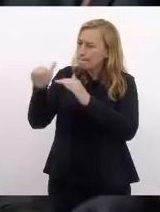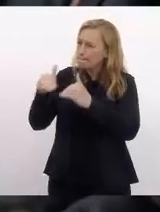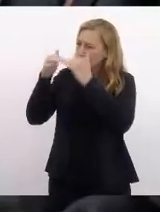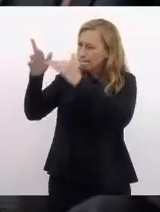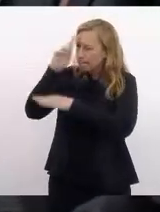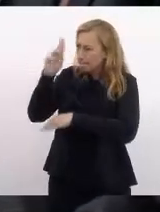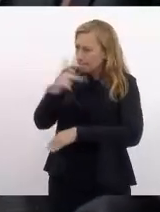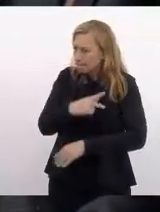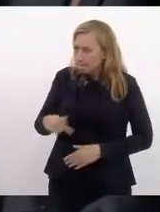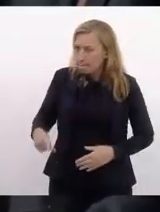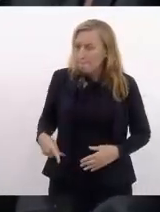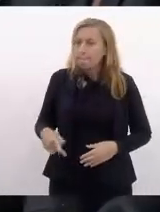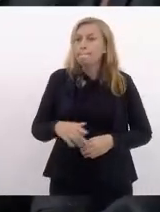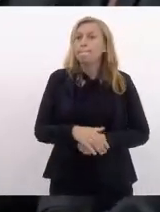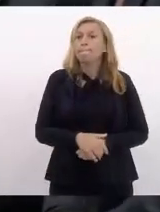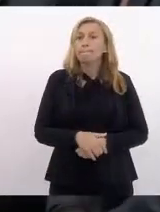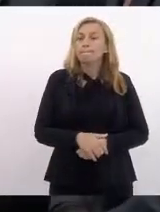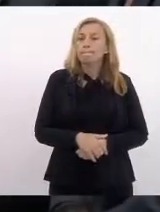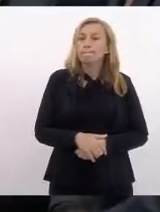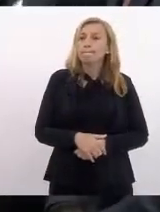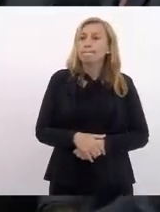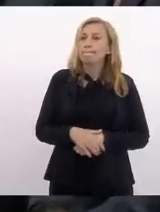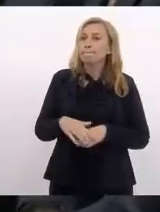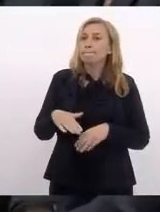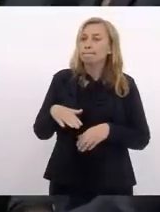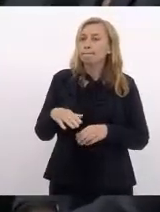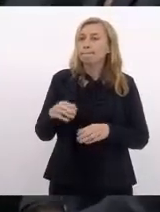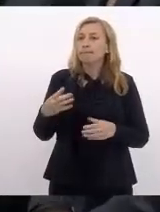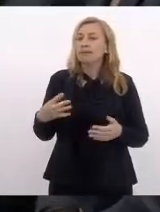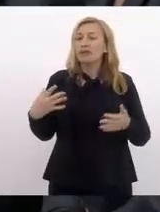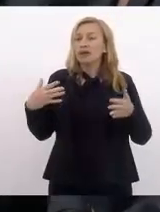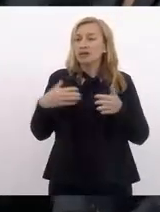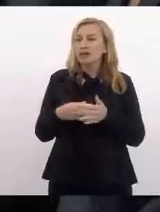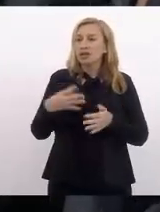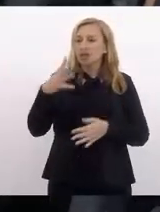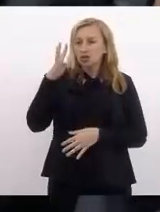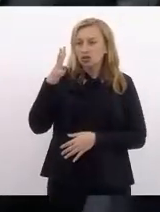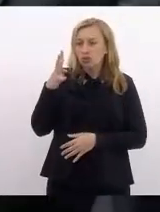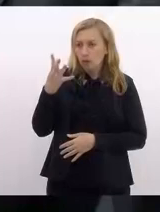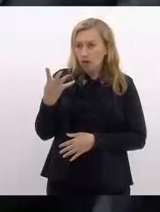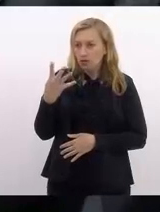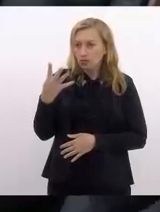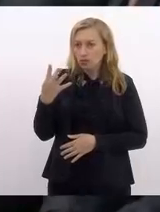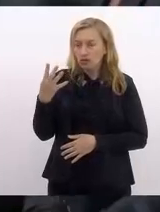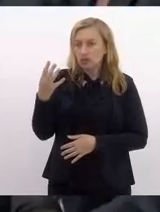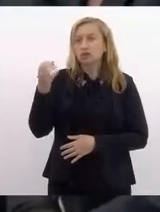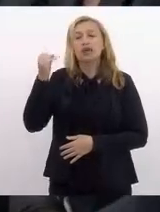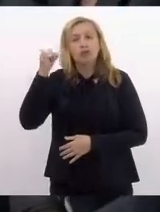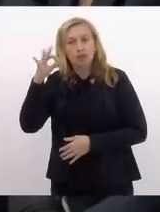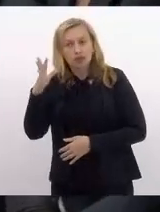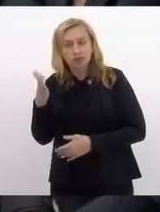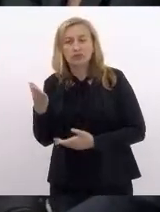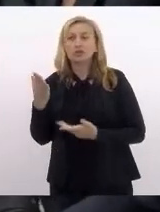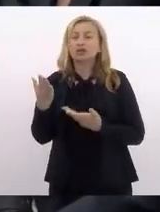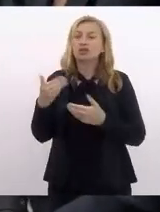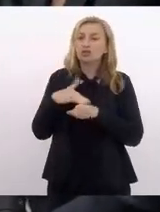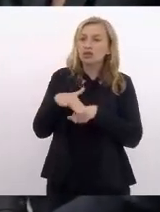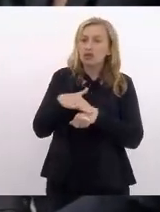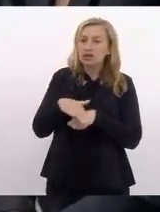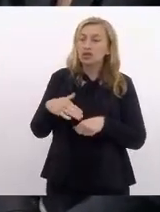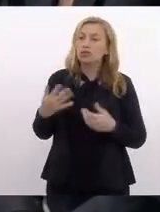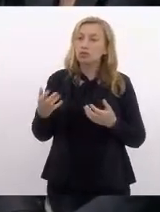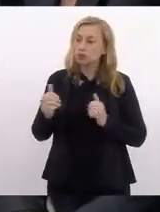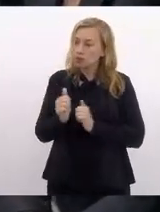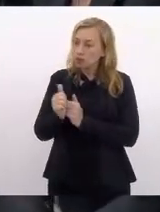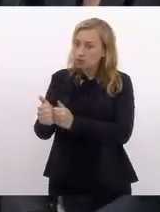excelência eu nós denunciamos ontem até as quatro horas da manhã nesse sentido não encaminhamento de vossa excelência